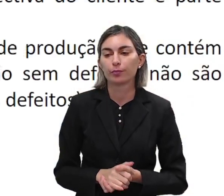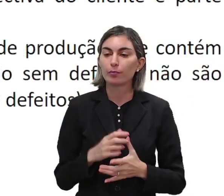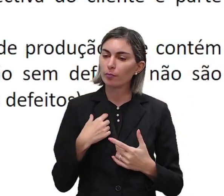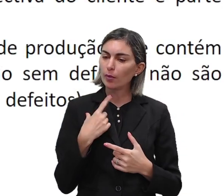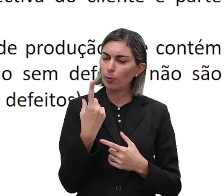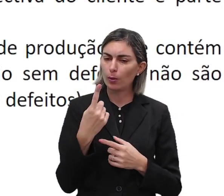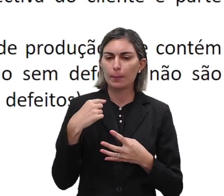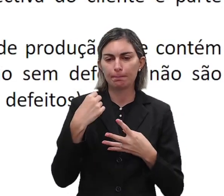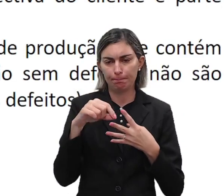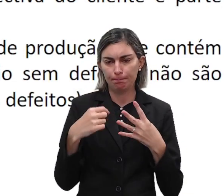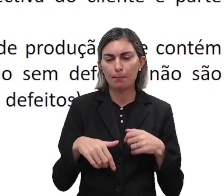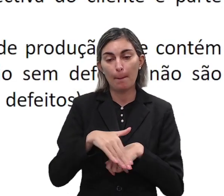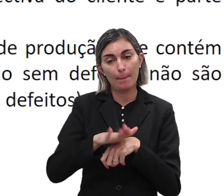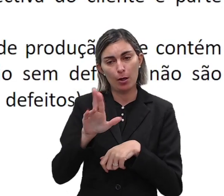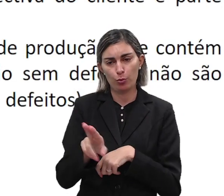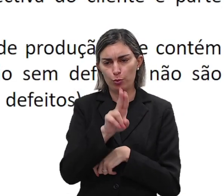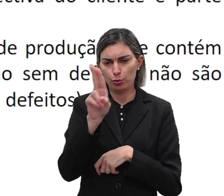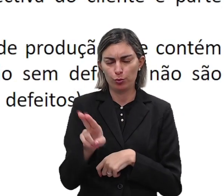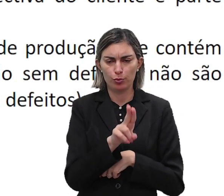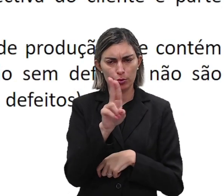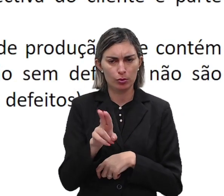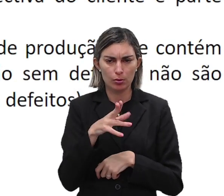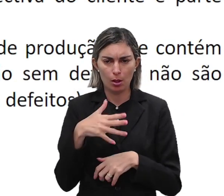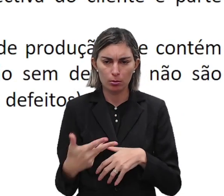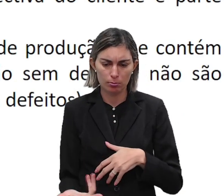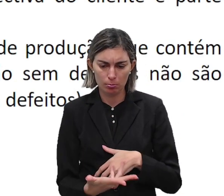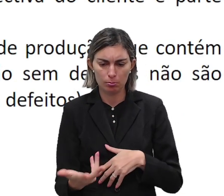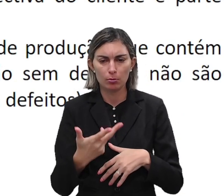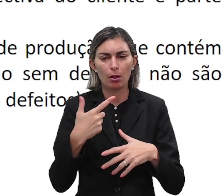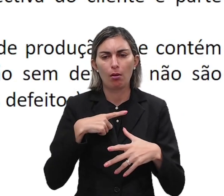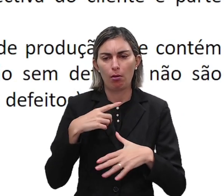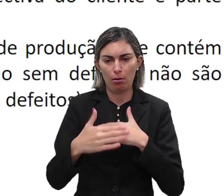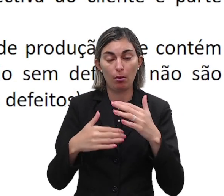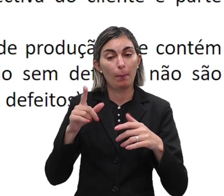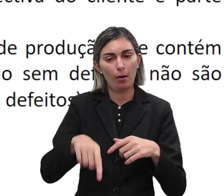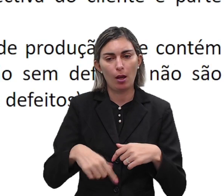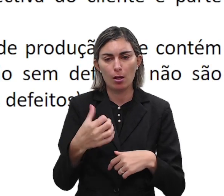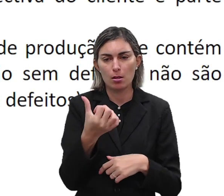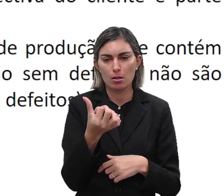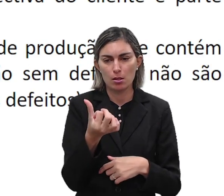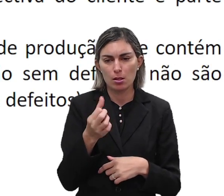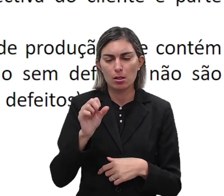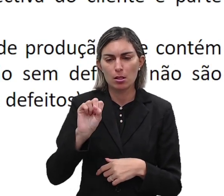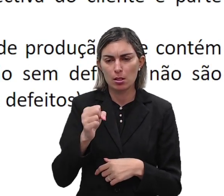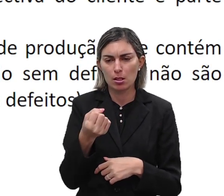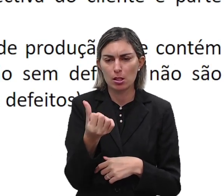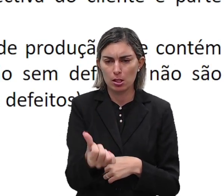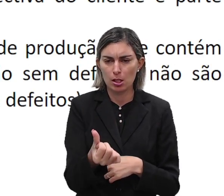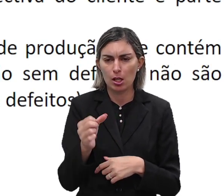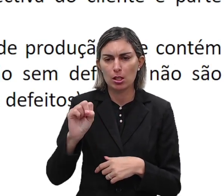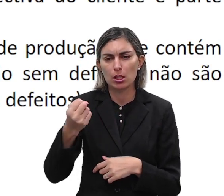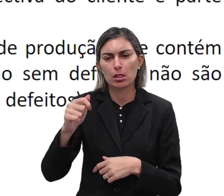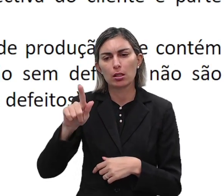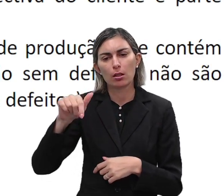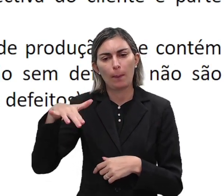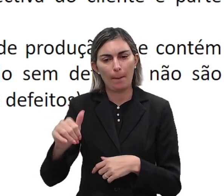Uma das abordagens mais utilizadas na produção para mensuração dos itens de desempenho é a Seis Sigma. E ela traz esses índices